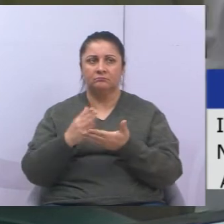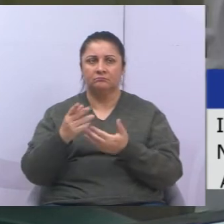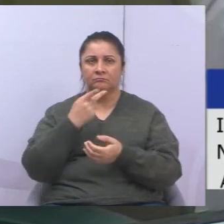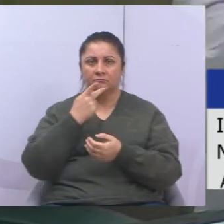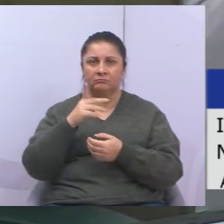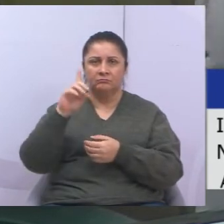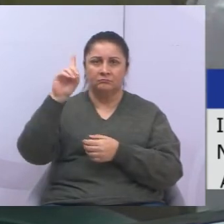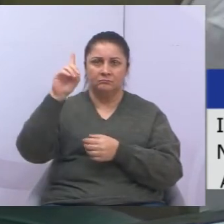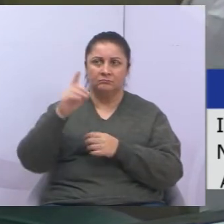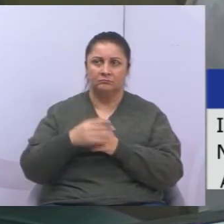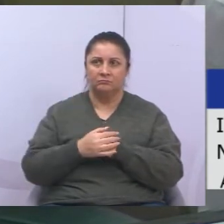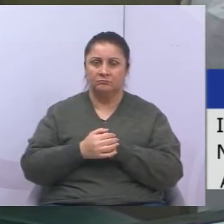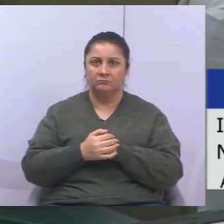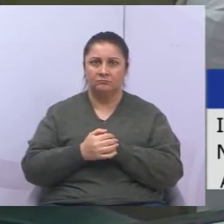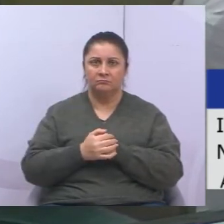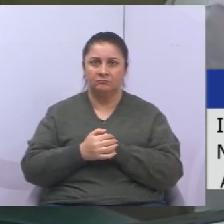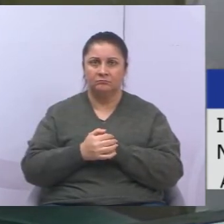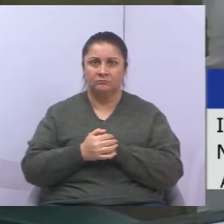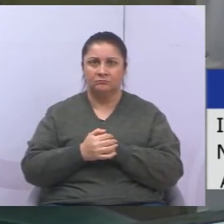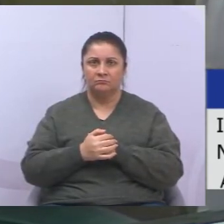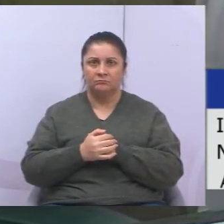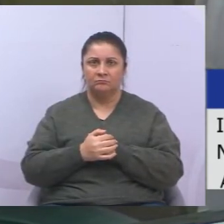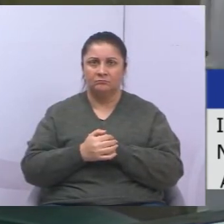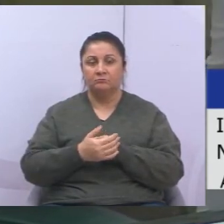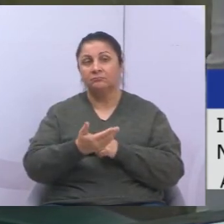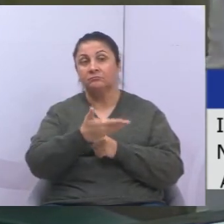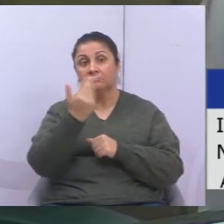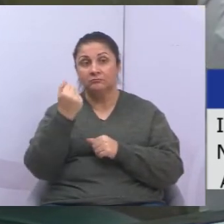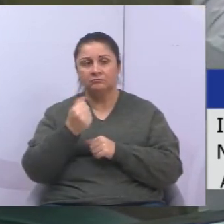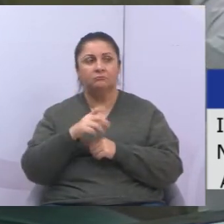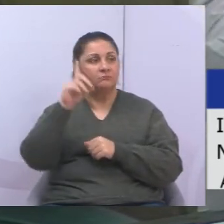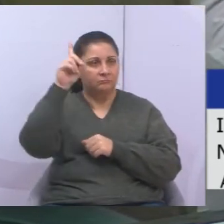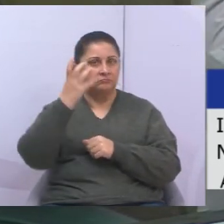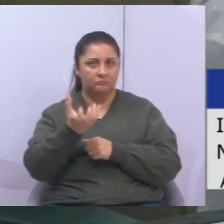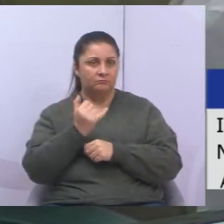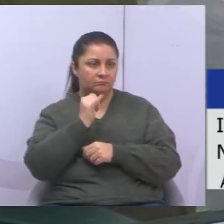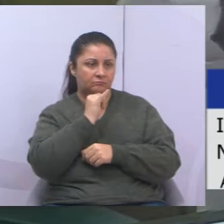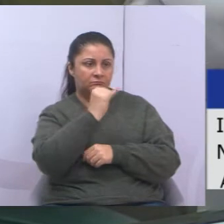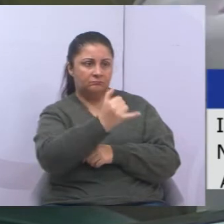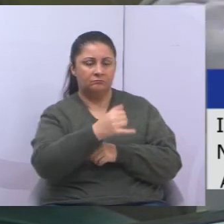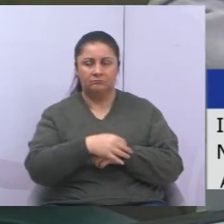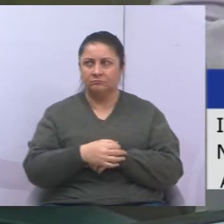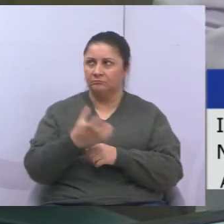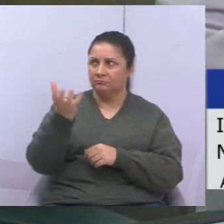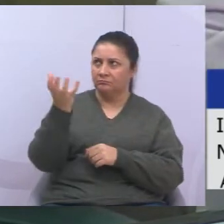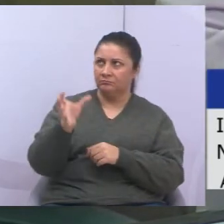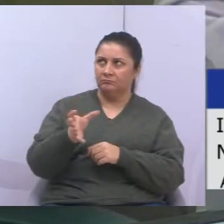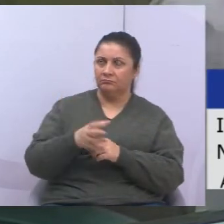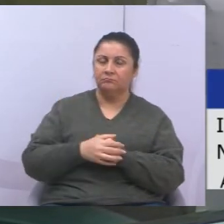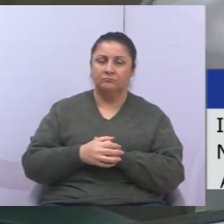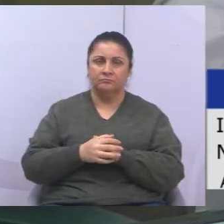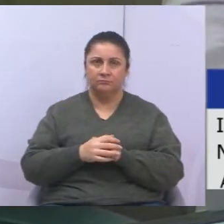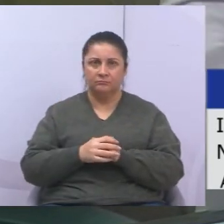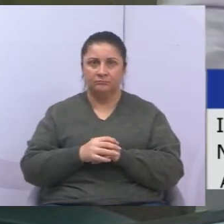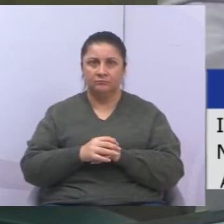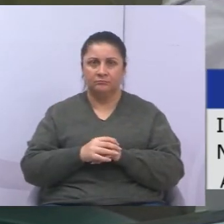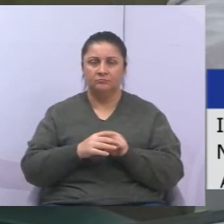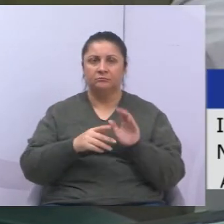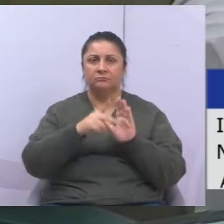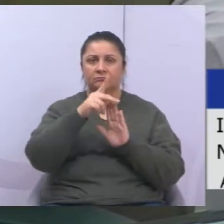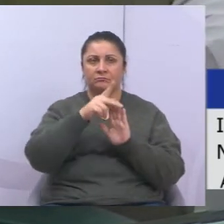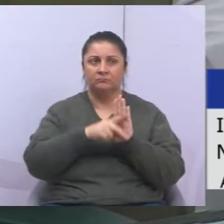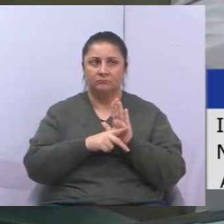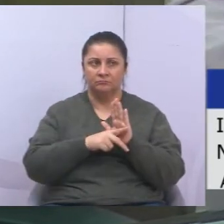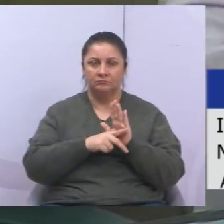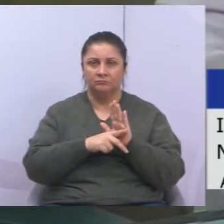você chegar imediatamente e falar para ele, vamos lá ouvir o que Deus tem para falar para você, ele não vai. Então, esse projeto é